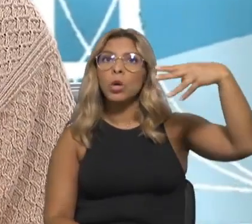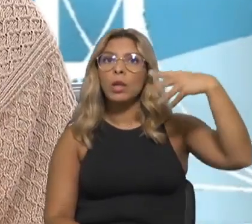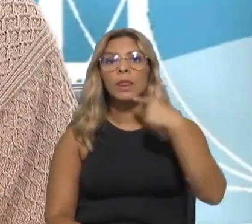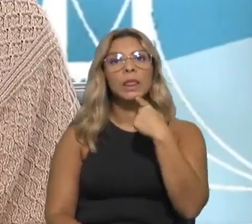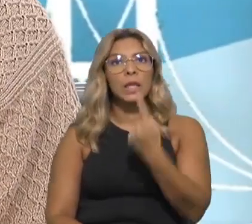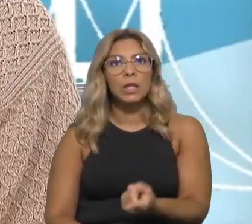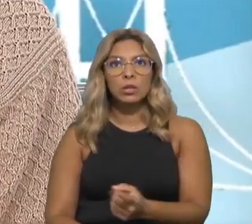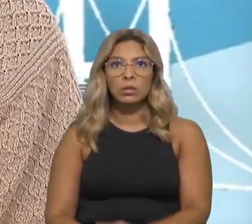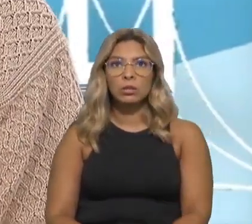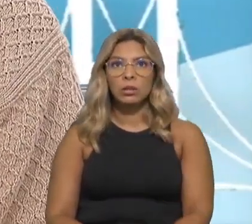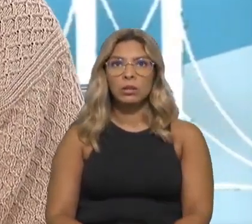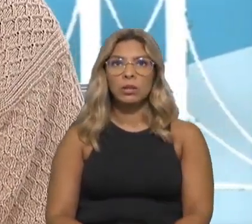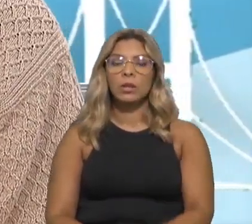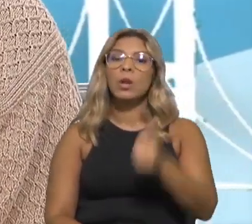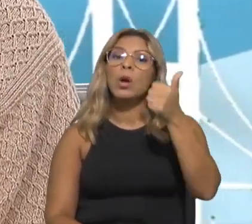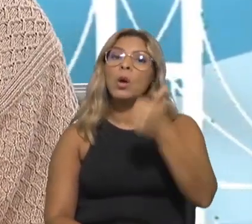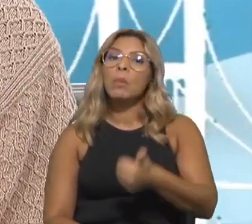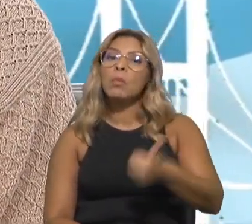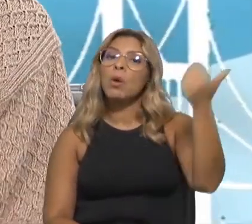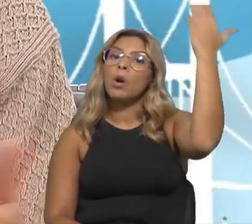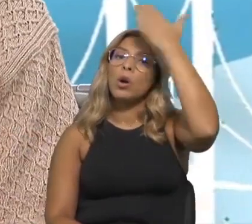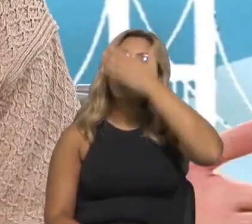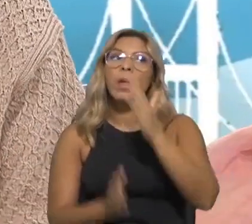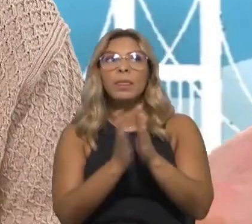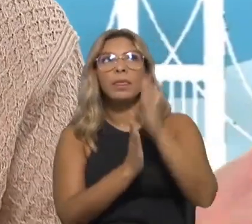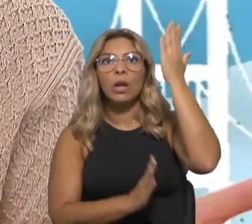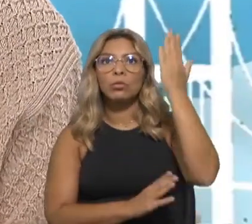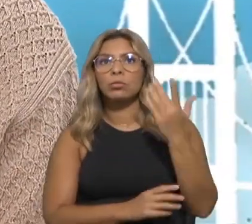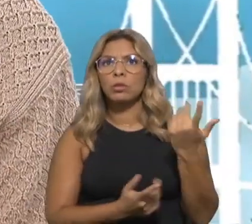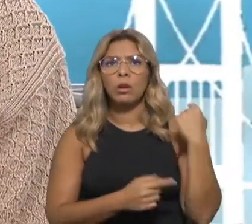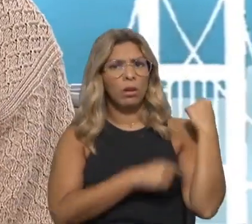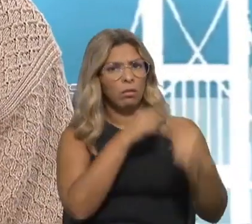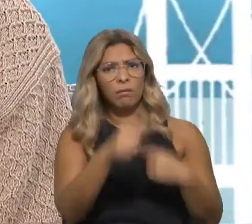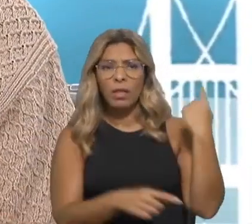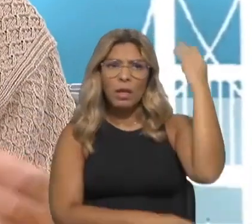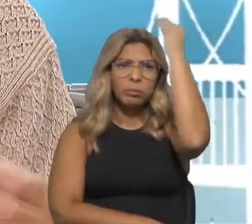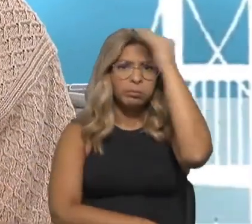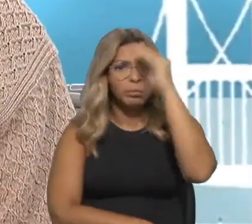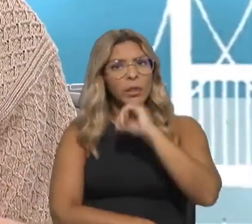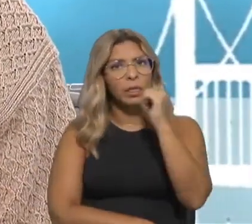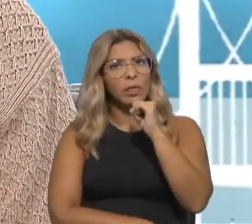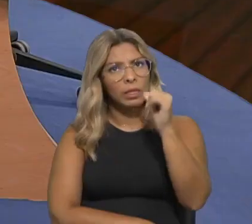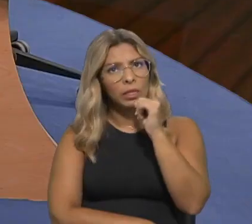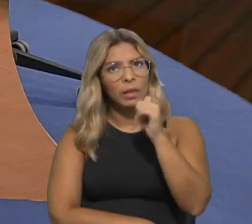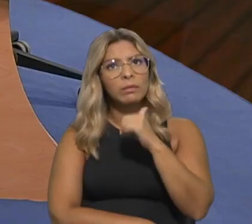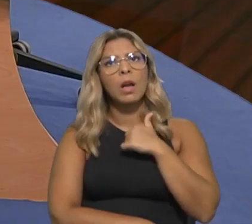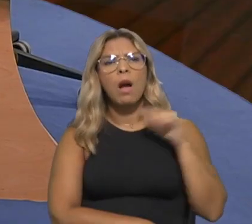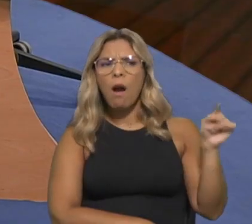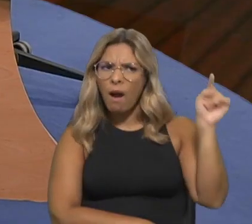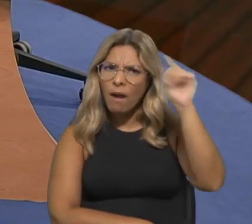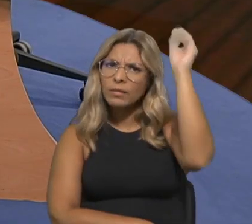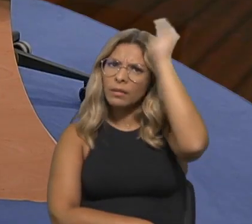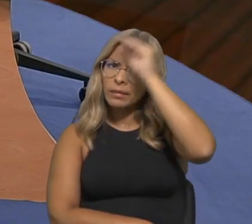expressão Boa noite nos dê Deus era uma tradição conhecida do nosso povo e viv vida em tantas e tantas